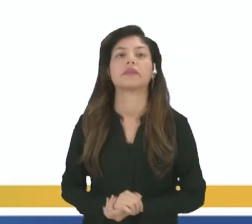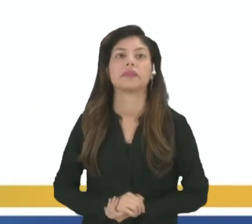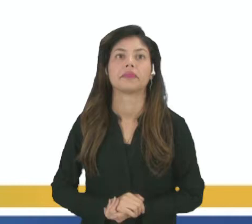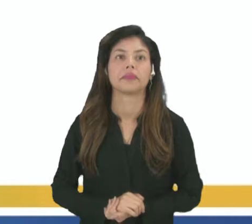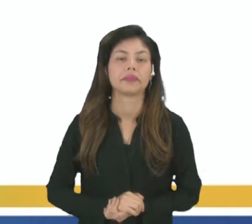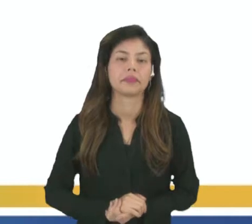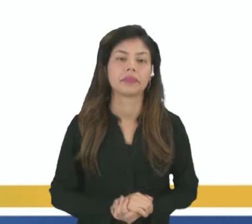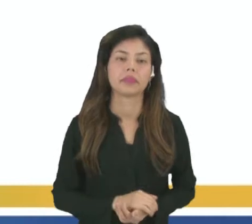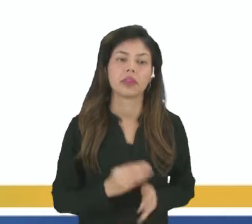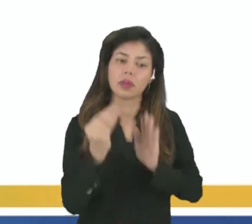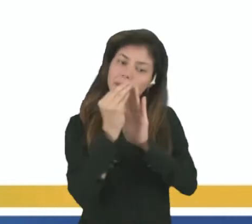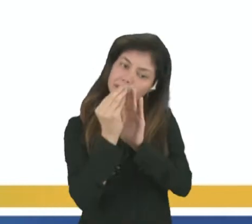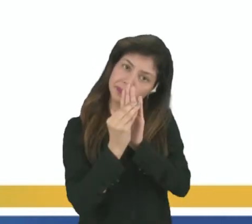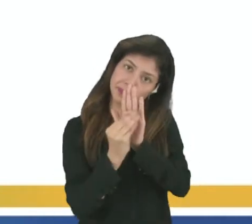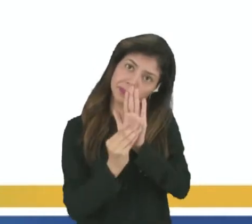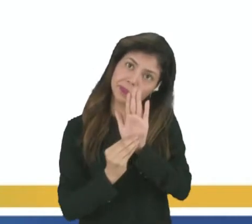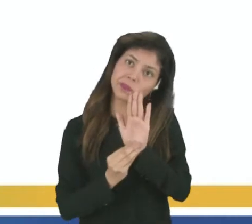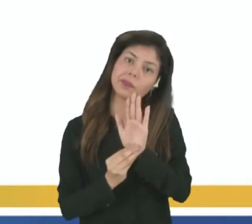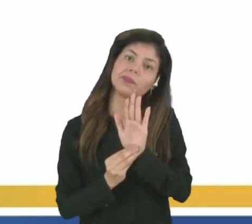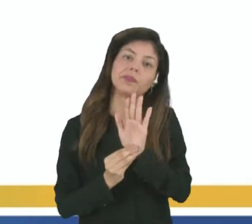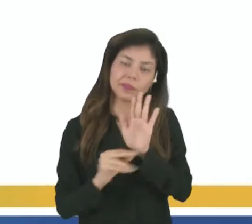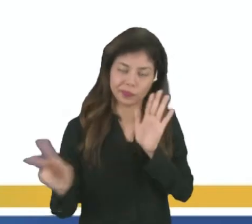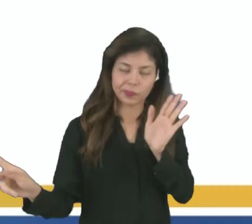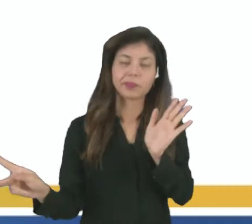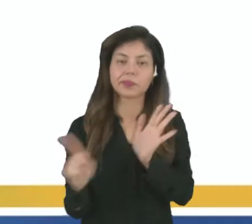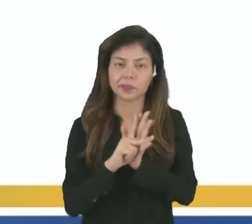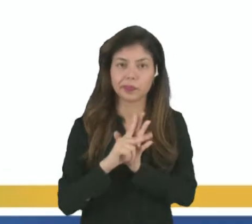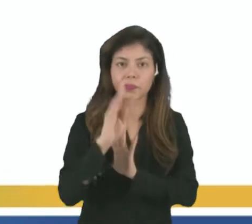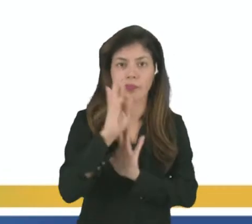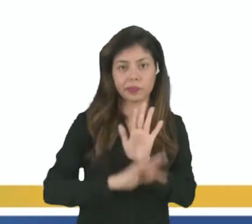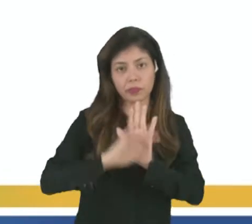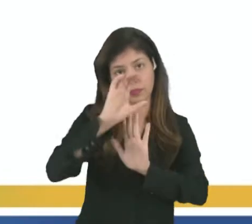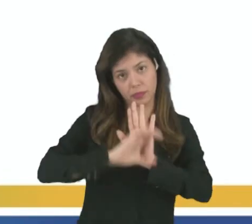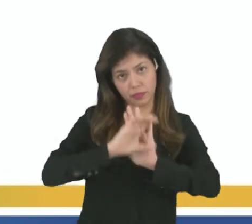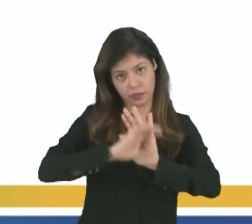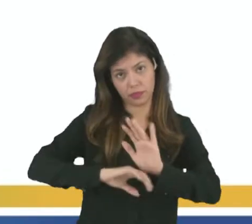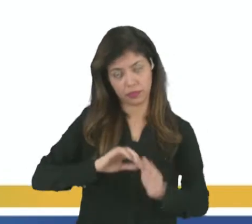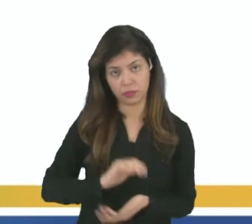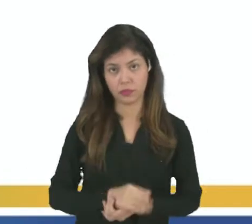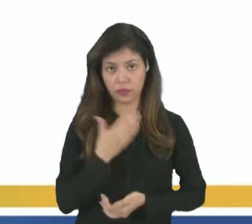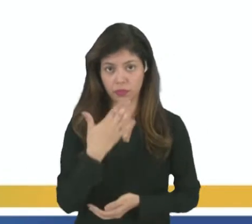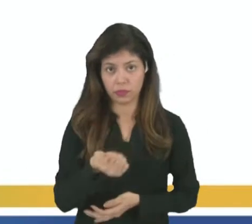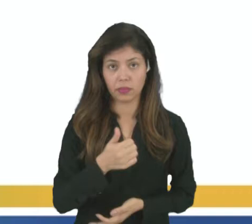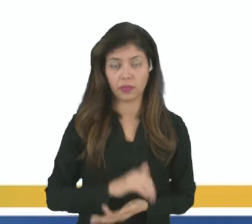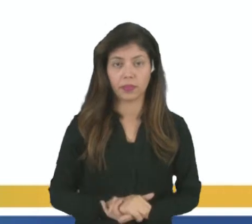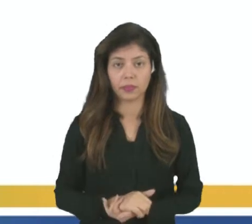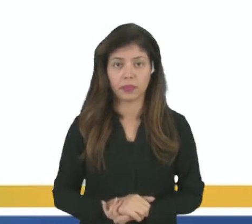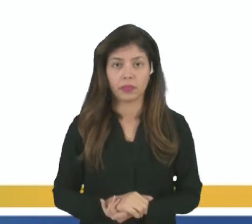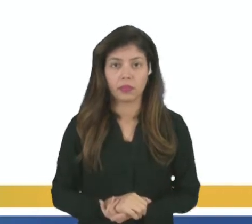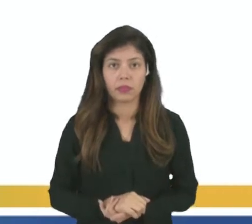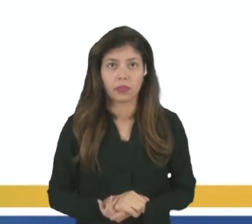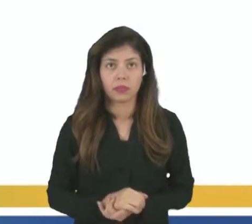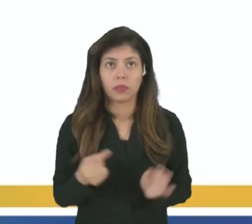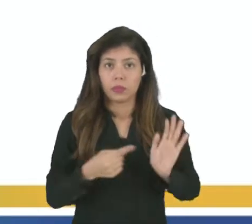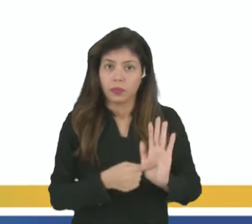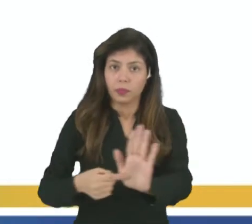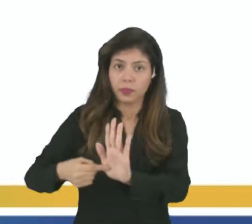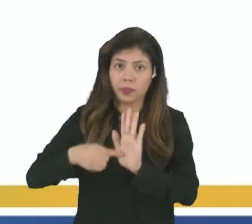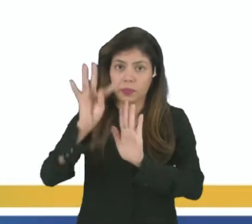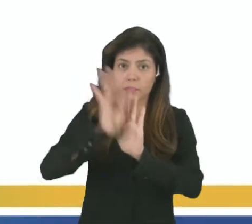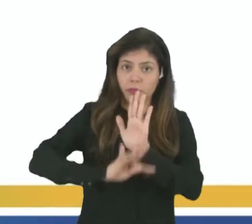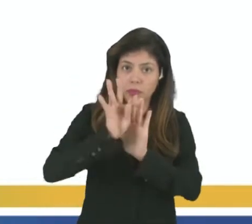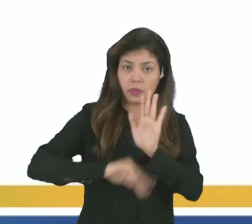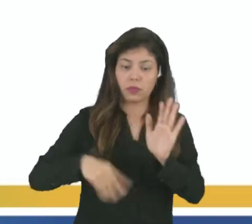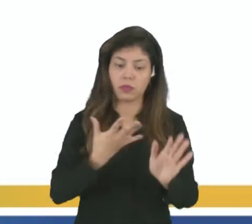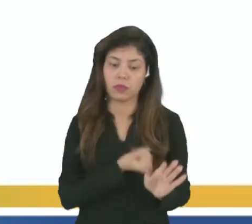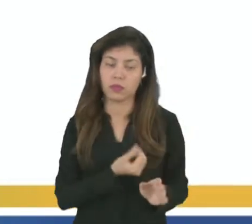Ou seja, colocando os pontos chaves desse texto, do conteúdo do texto. Tá bom? Expor o texto com um